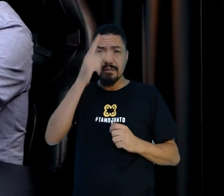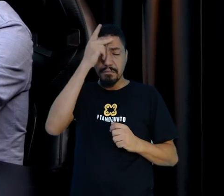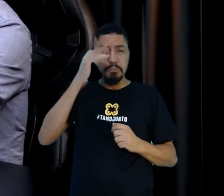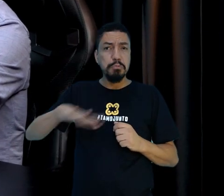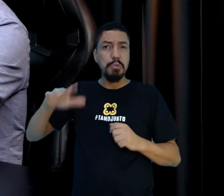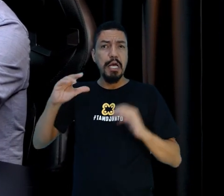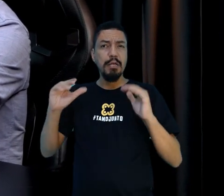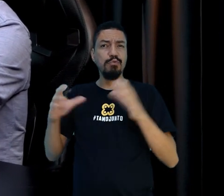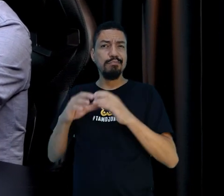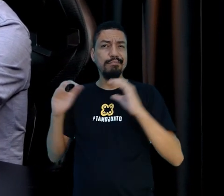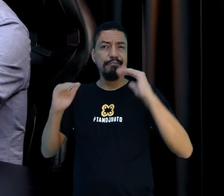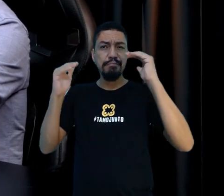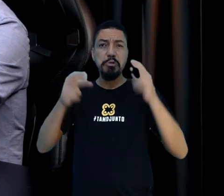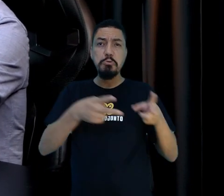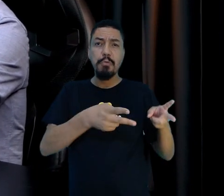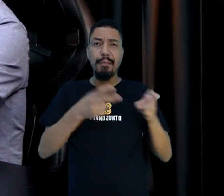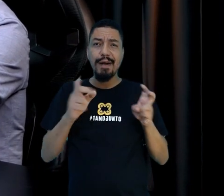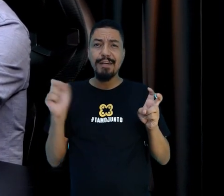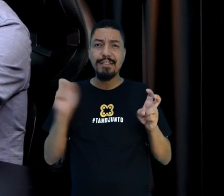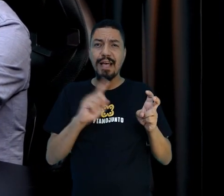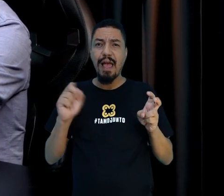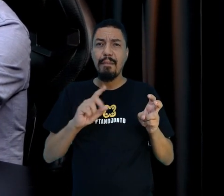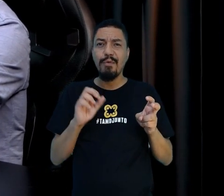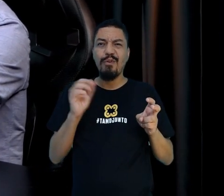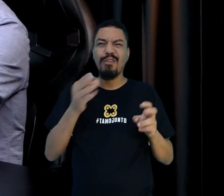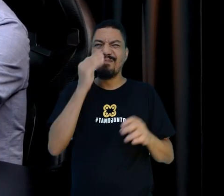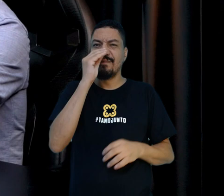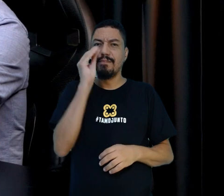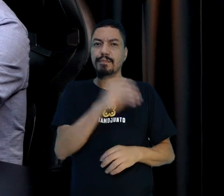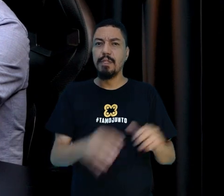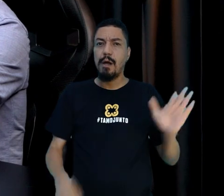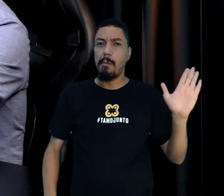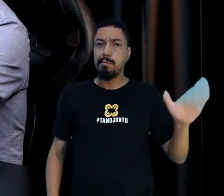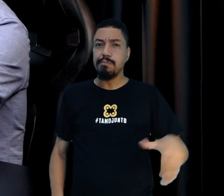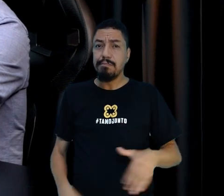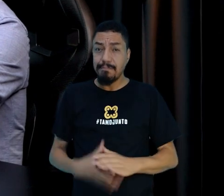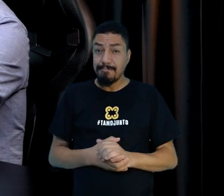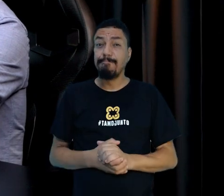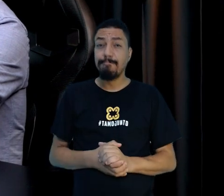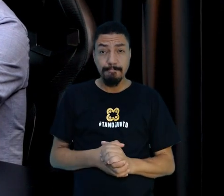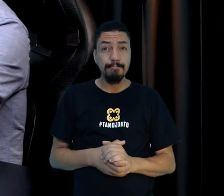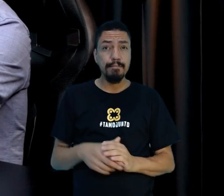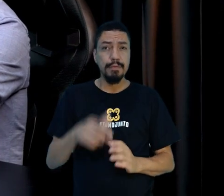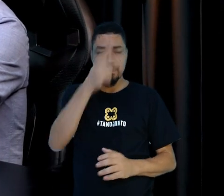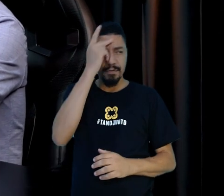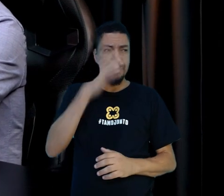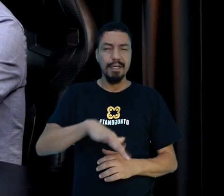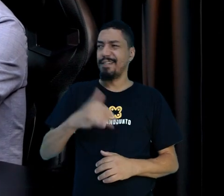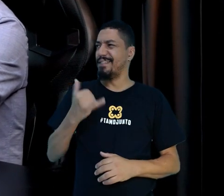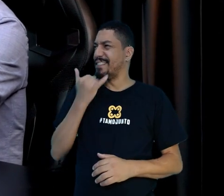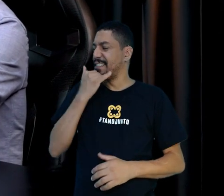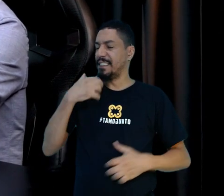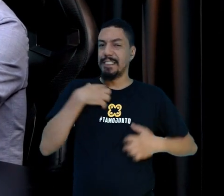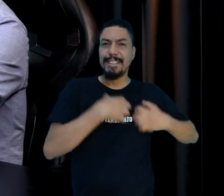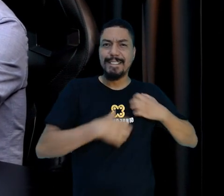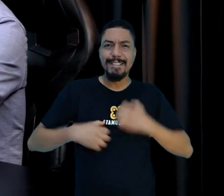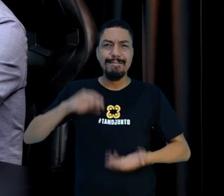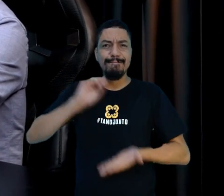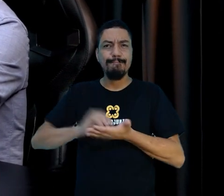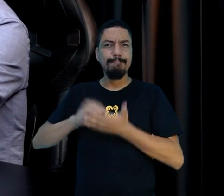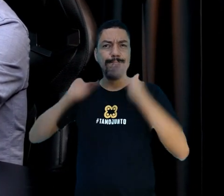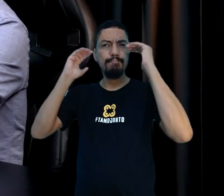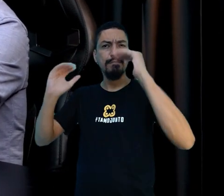são percebidas ou ilusoriamente não são percebidas pelas empresas, né, e aí as pessoas saem, né, porque